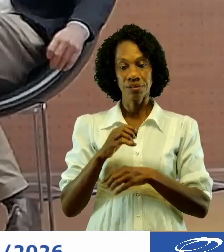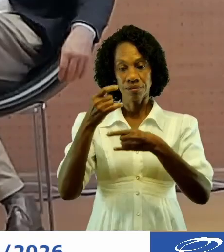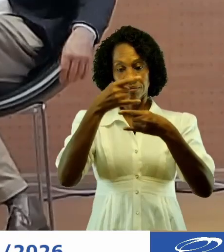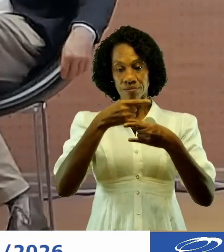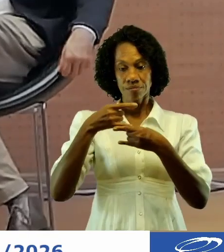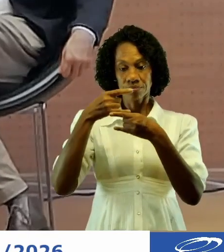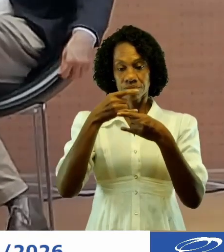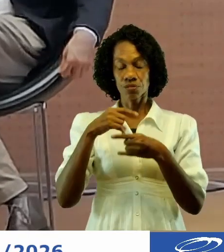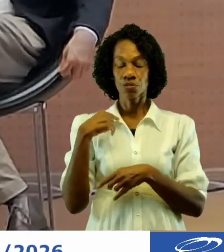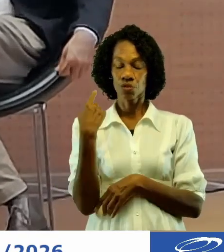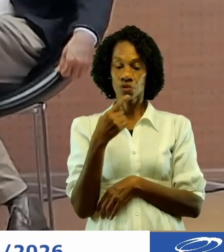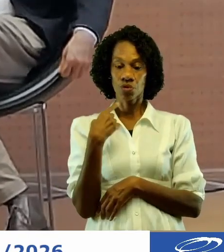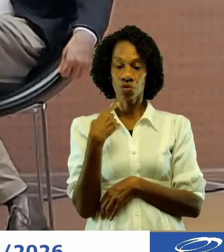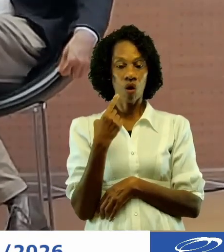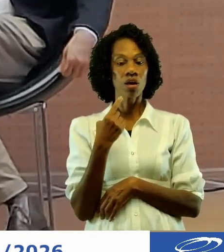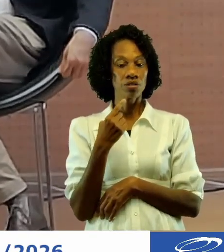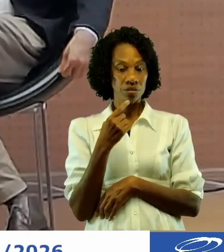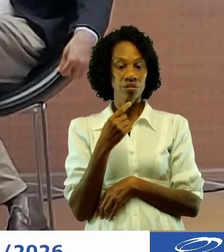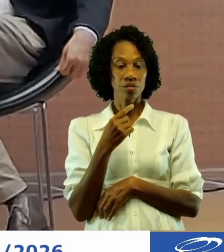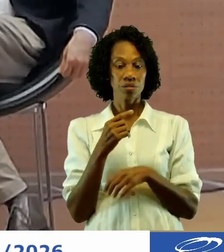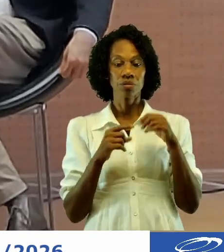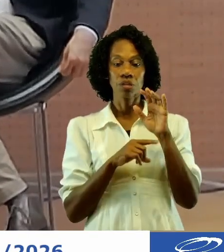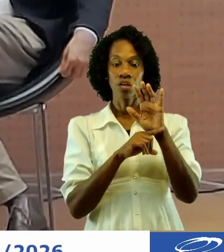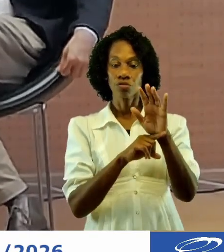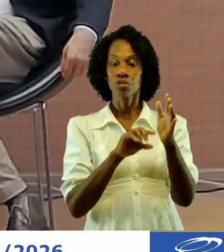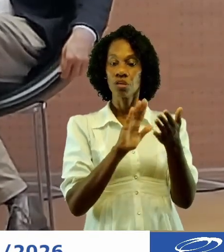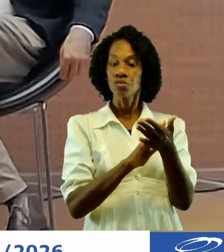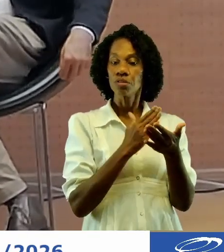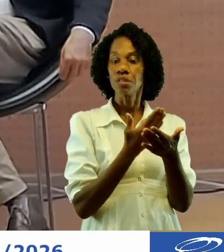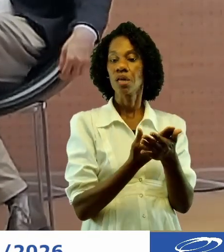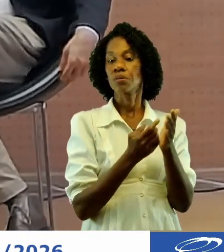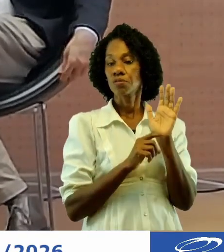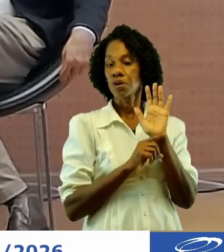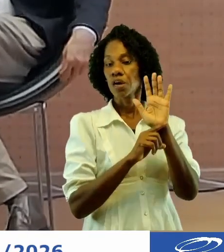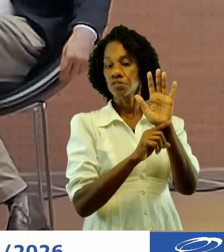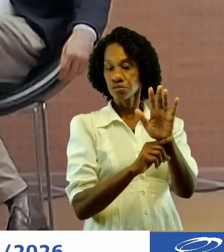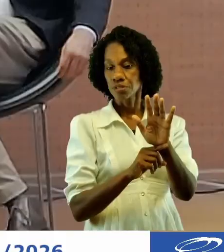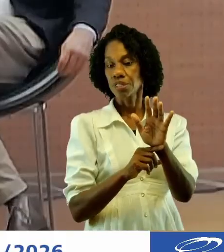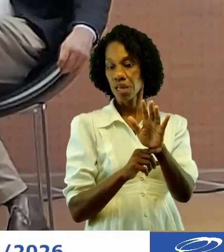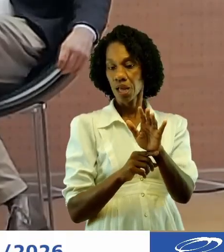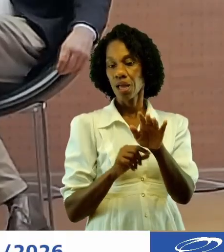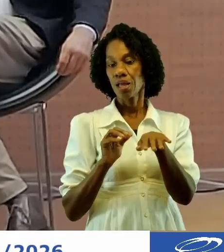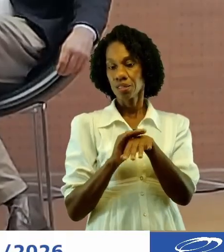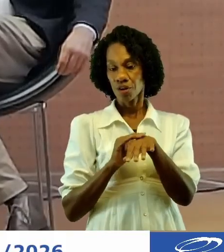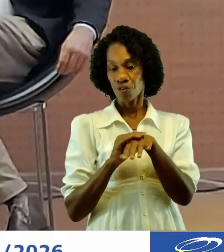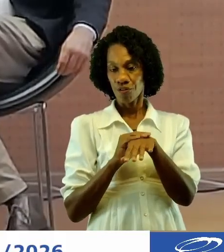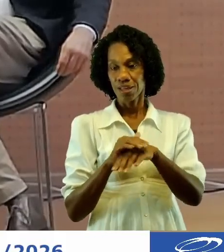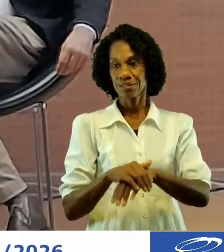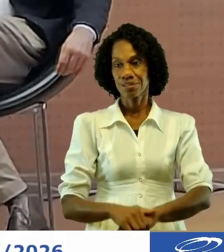Soriano, nós estamos com a ajuda de um intérprete aqui que vai nos ajudar na conversa. Você pode falar.